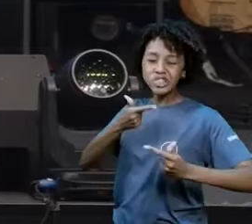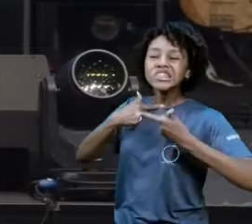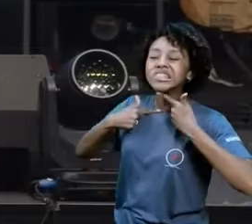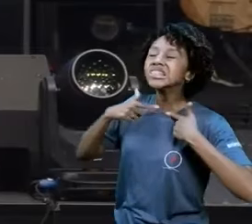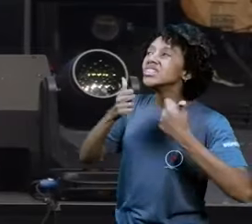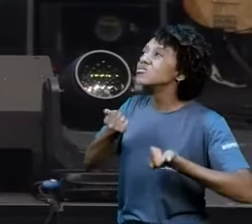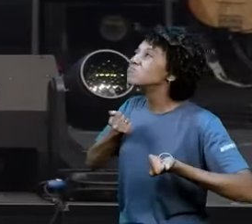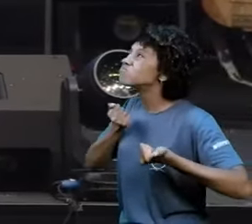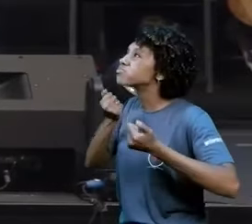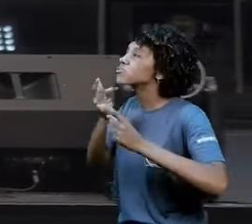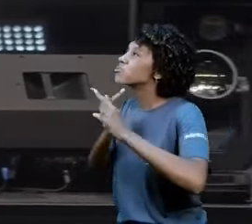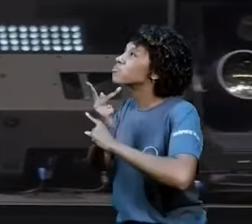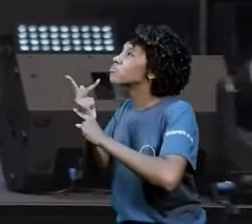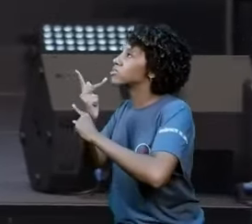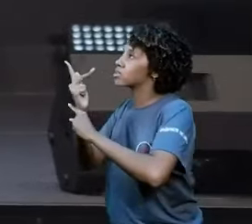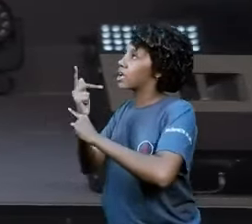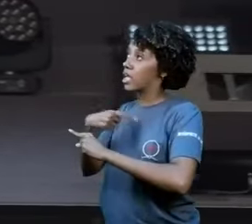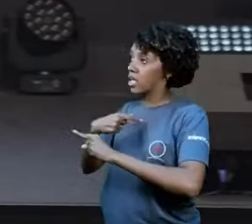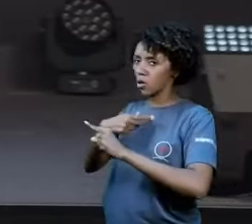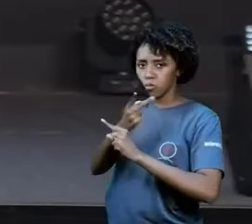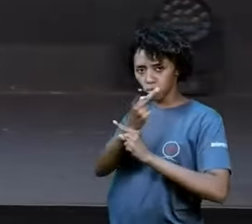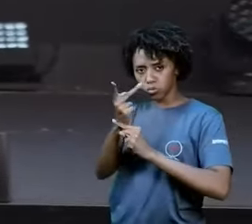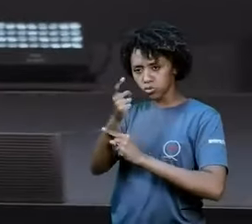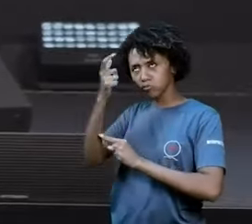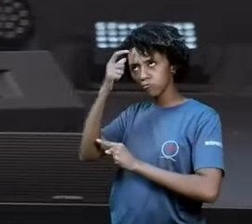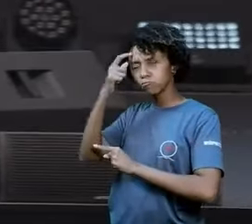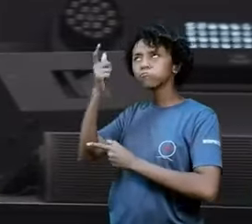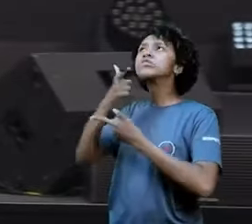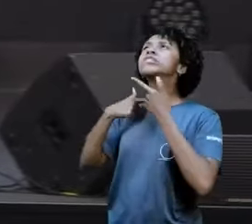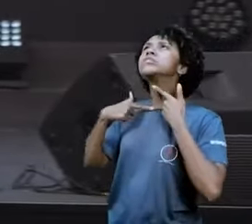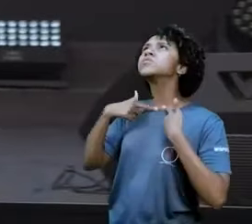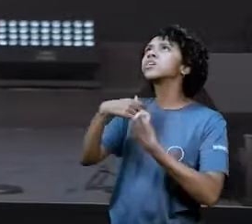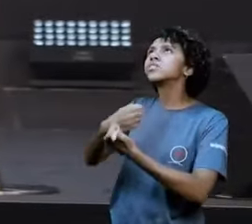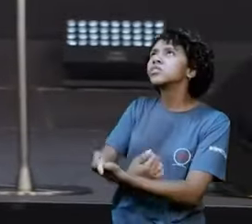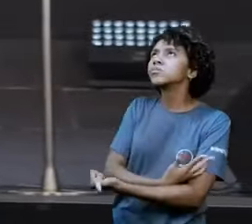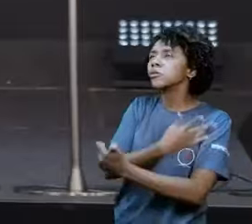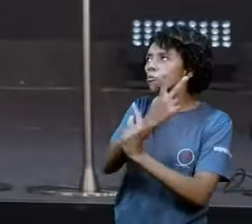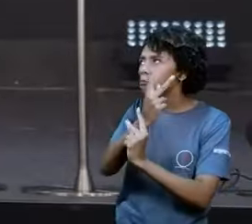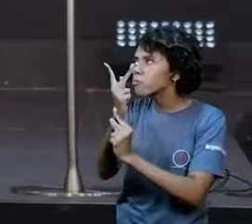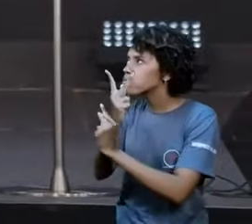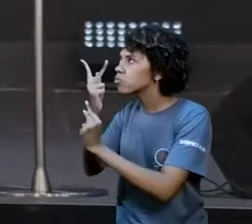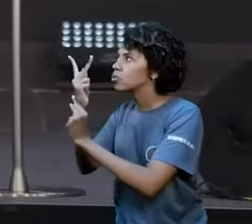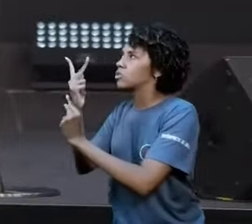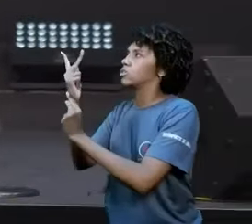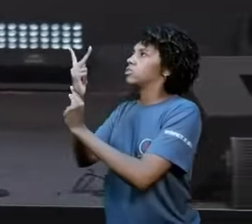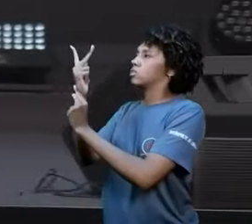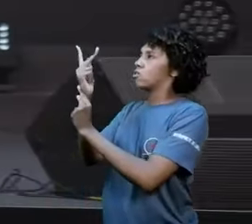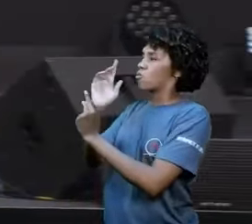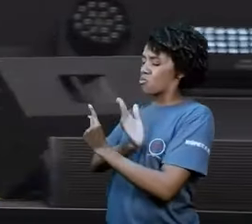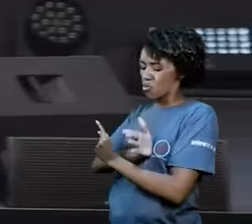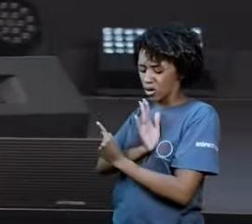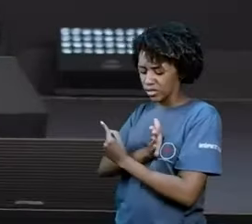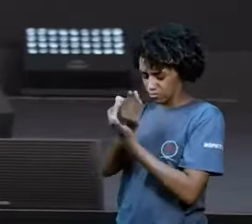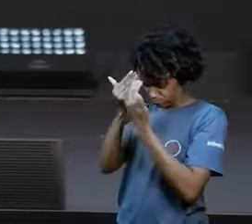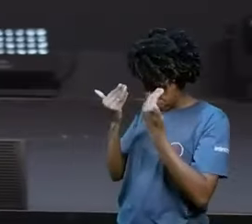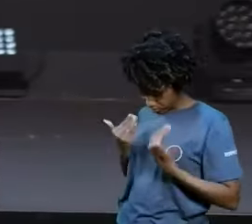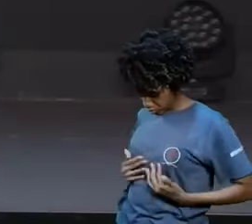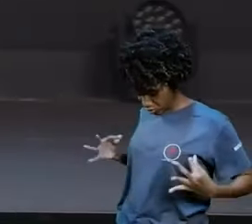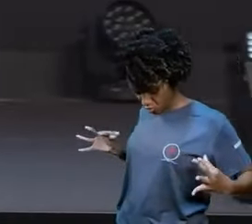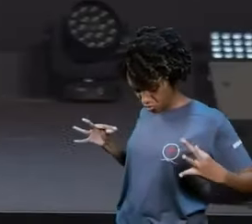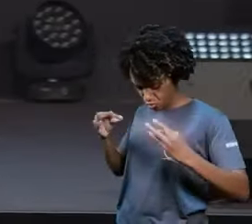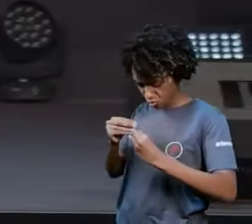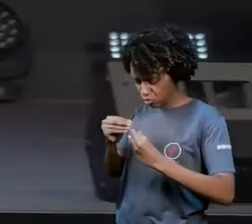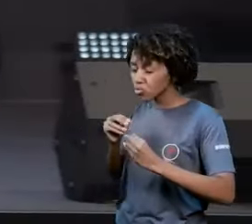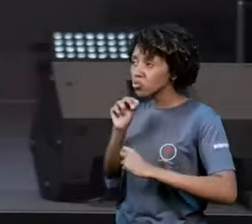coração eu busco a Deus com a minha mente a minha vontade e meus sentimentos com a inteireza do meu ser e com